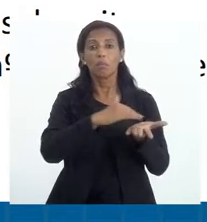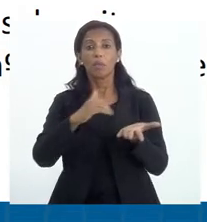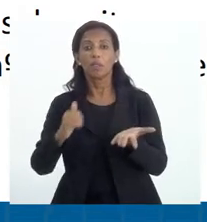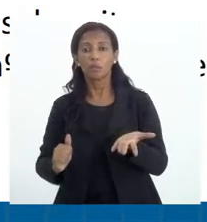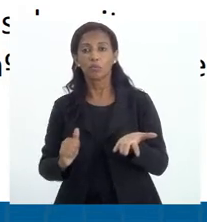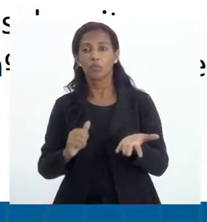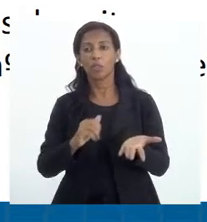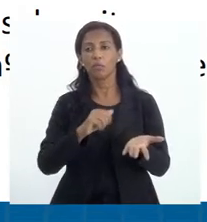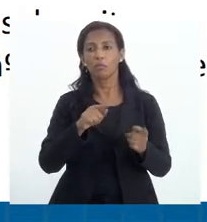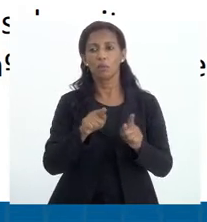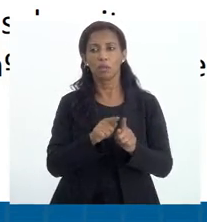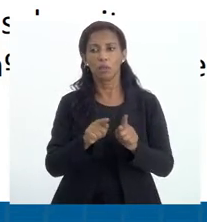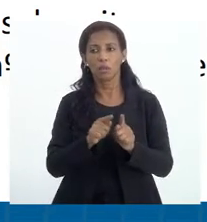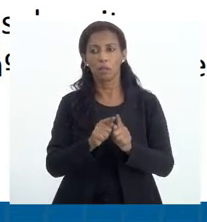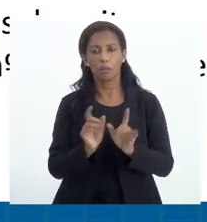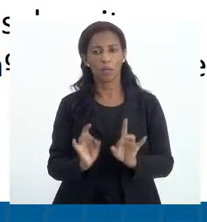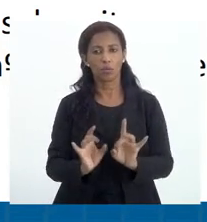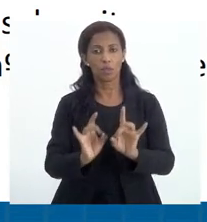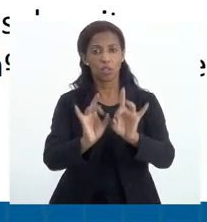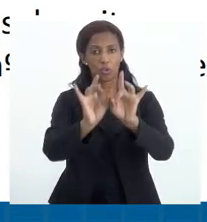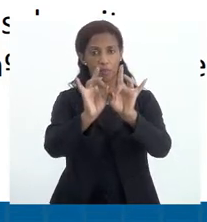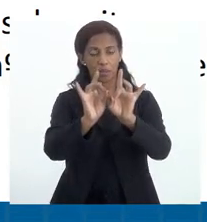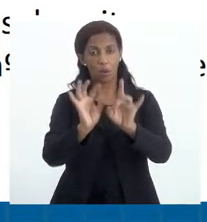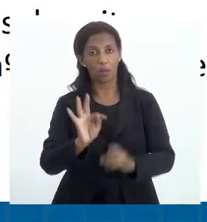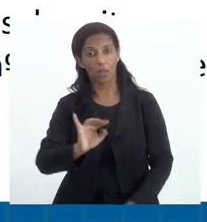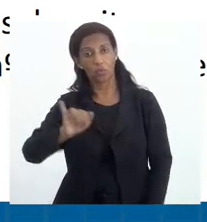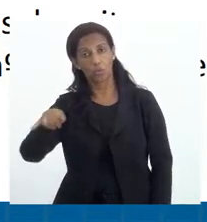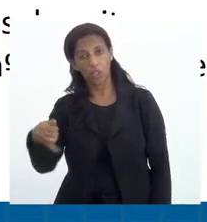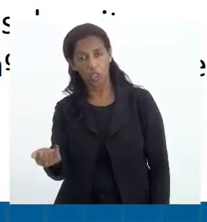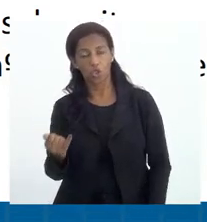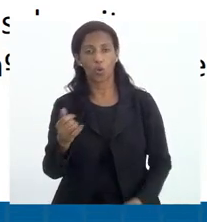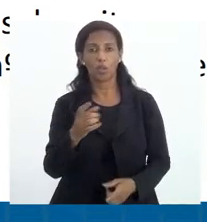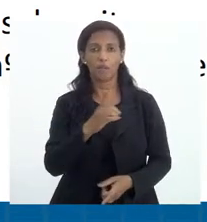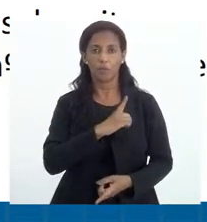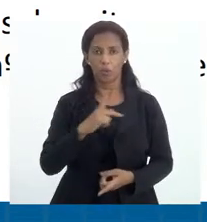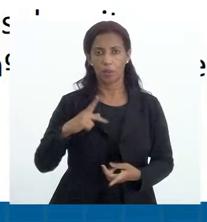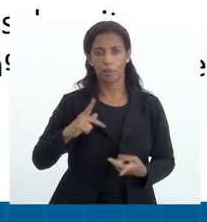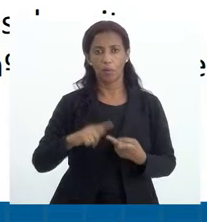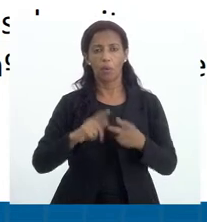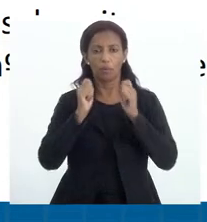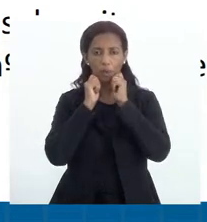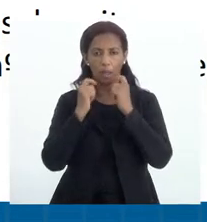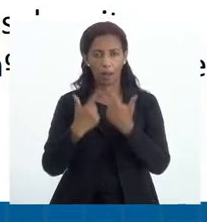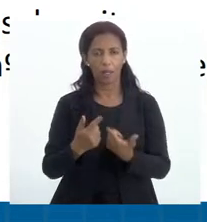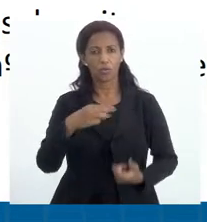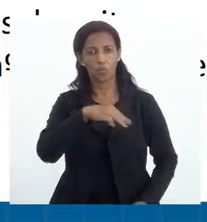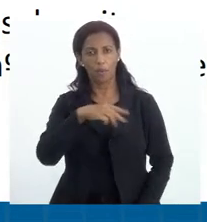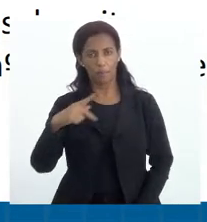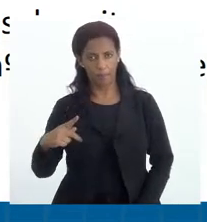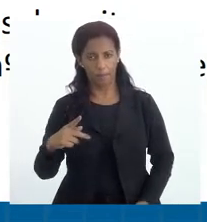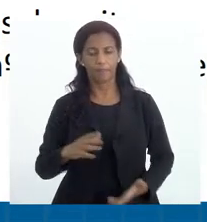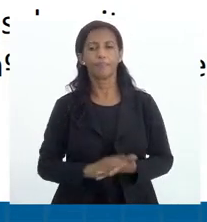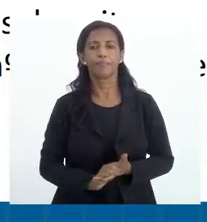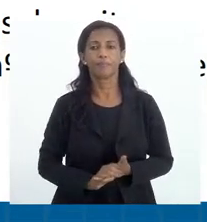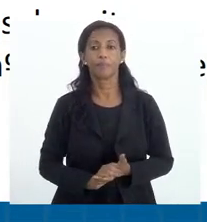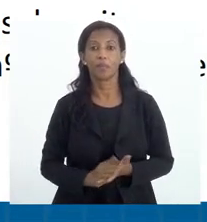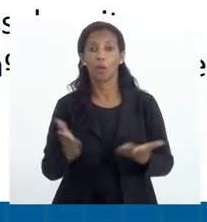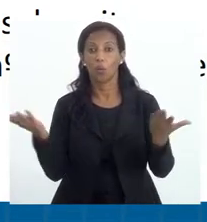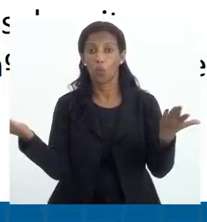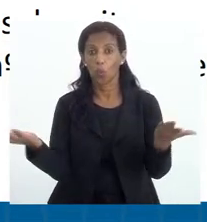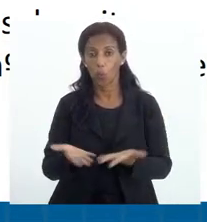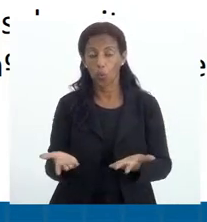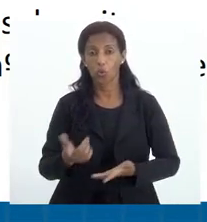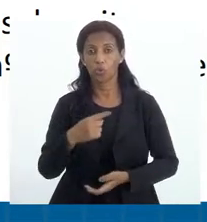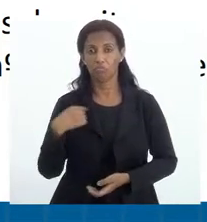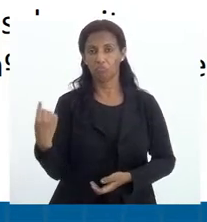encargos especiais, que são aqueles fundos específicos do TJ, Defensoria, o da LERJ, o do MP. Então, isso hoje nós